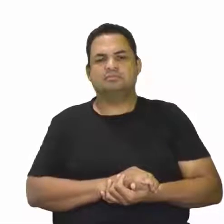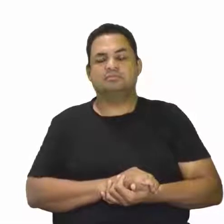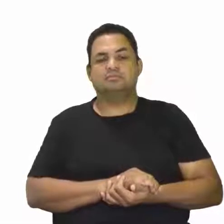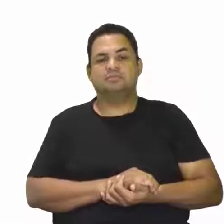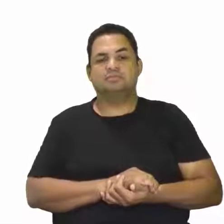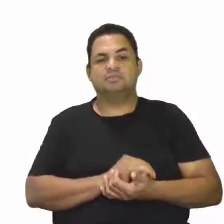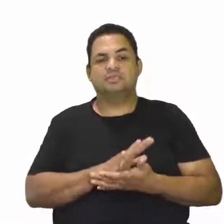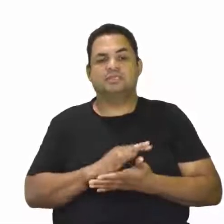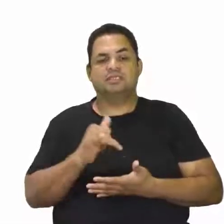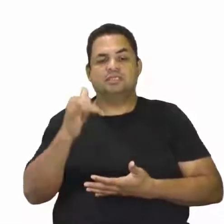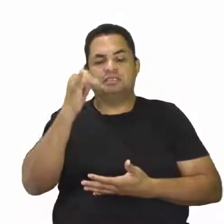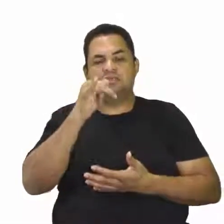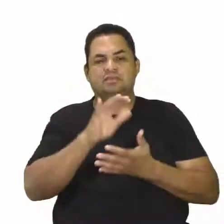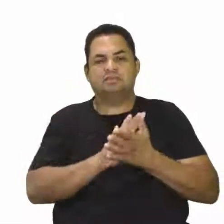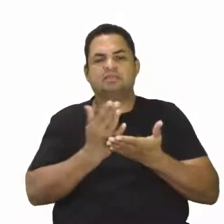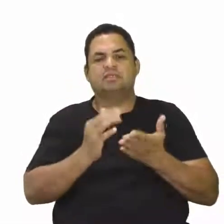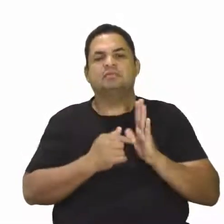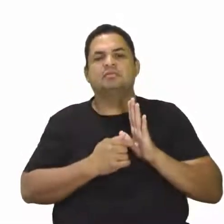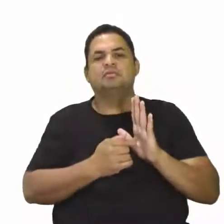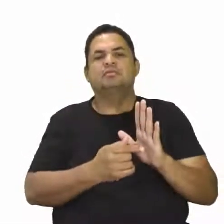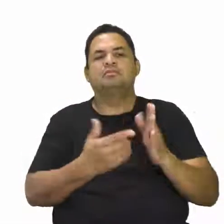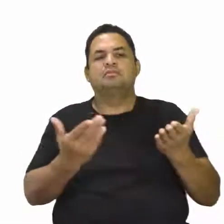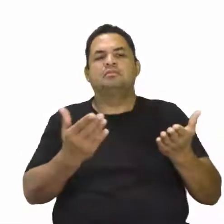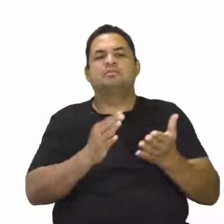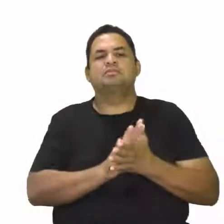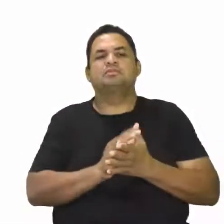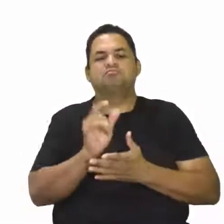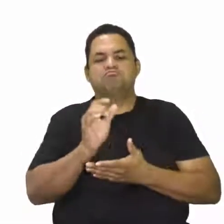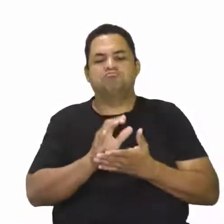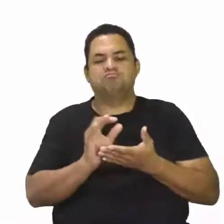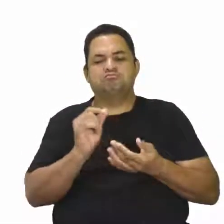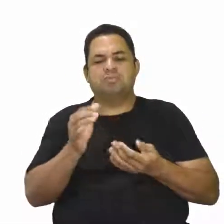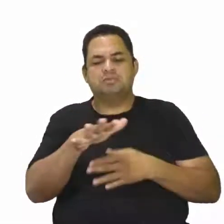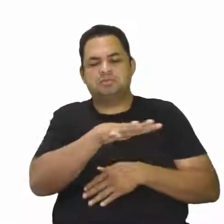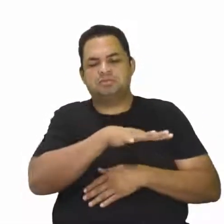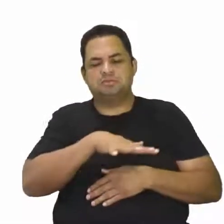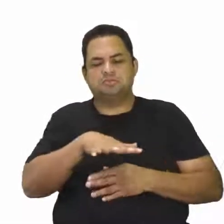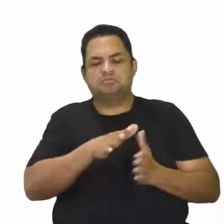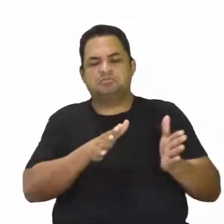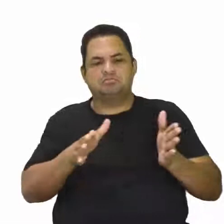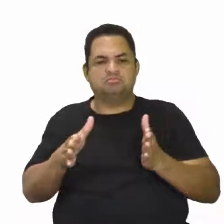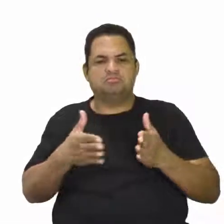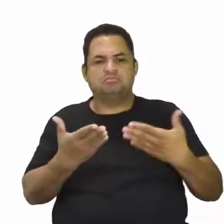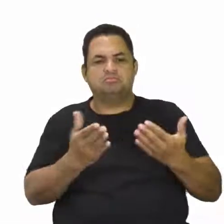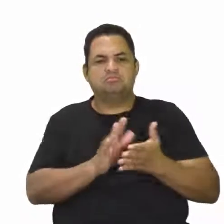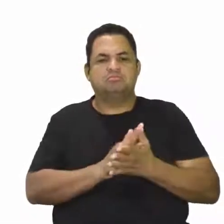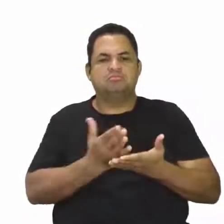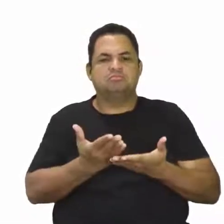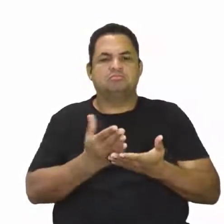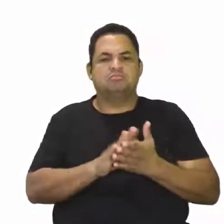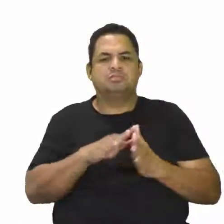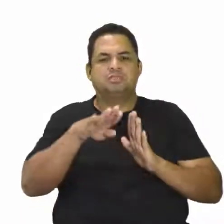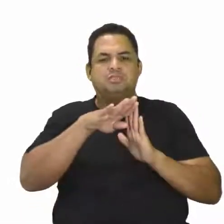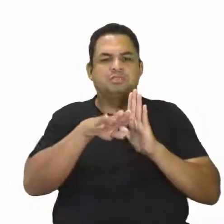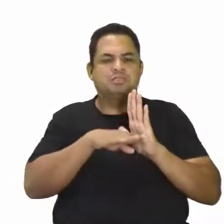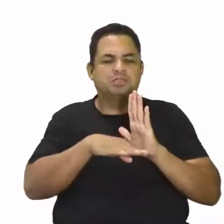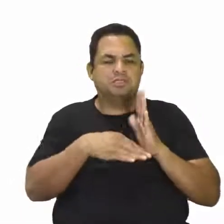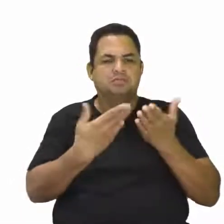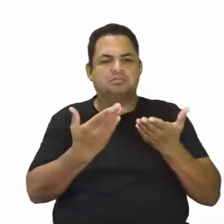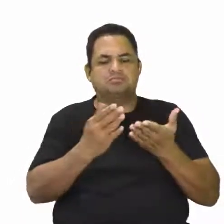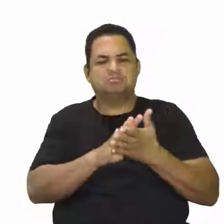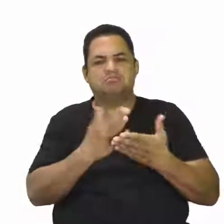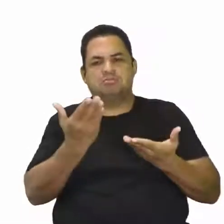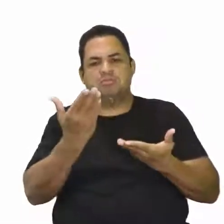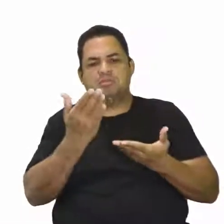narrativos, eles apresentam a ação dos personagens no tempo e no espaço, que os descritivos, eles têm a função, claro, de descrever, né,